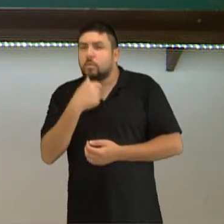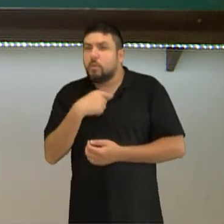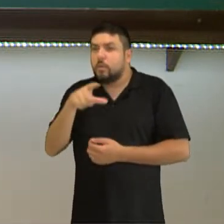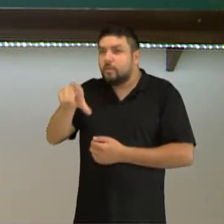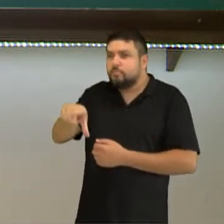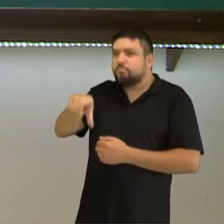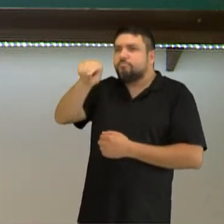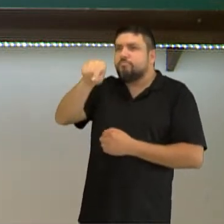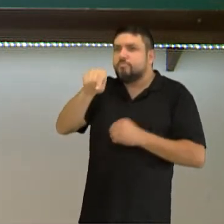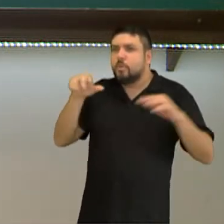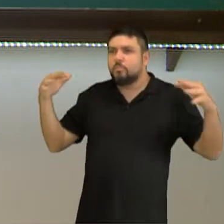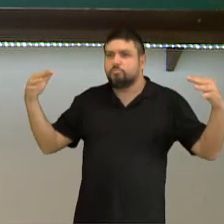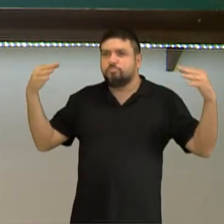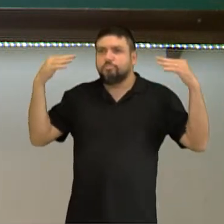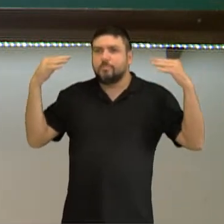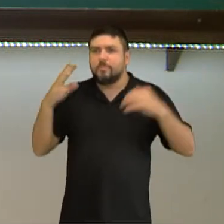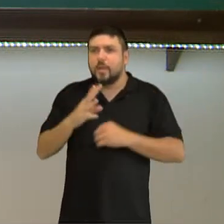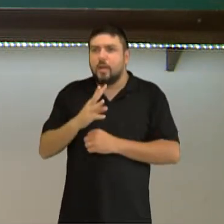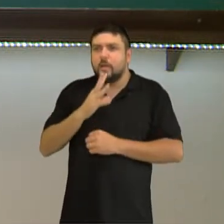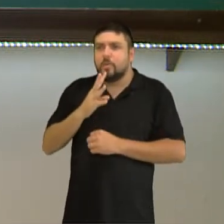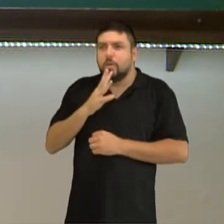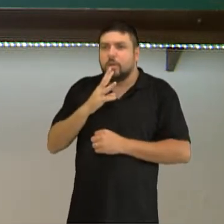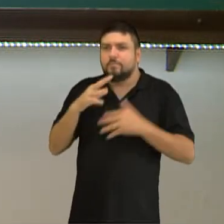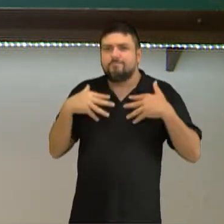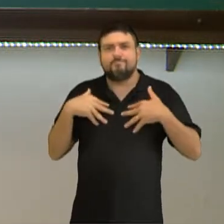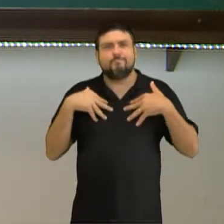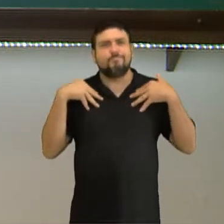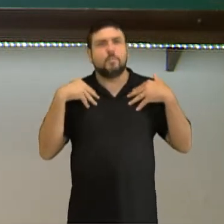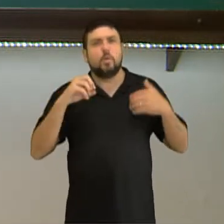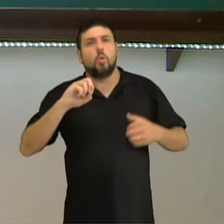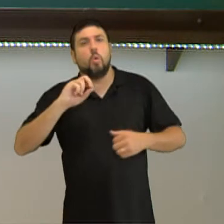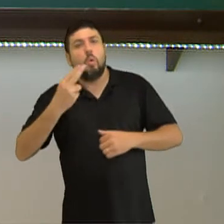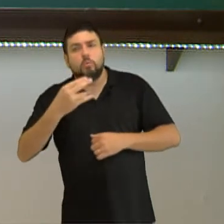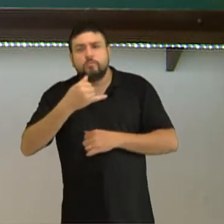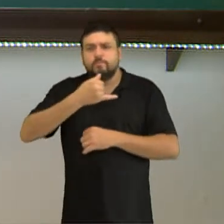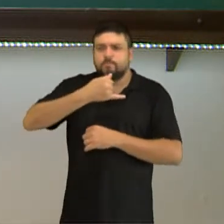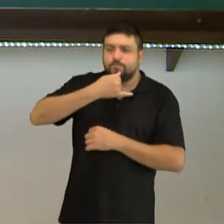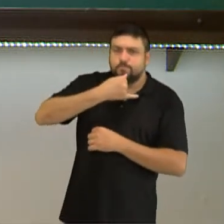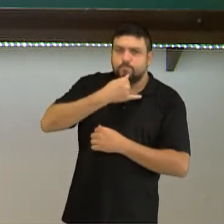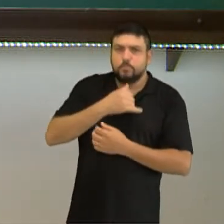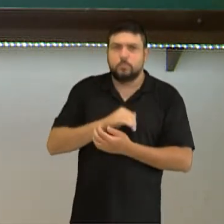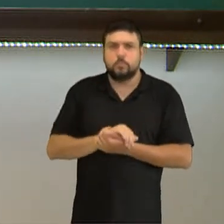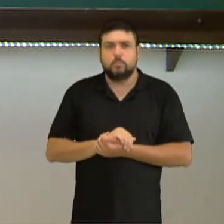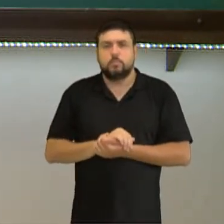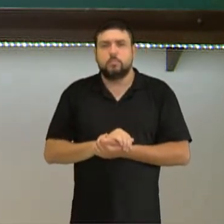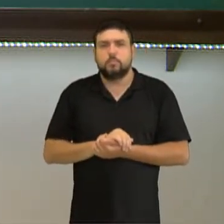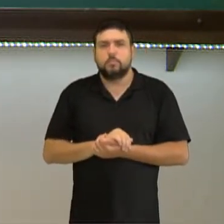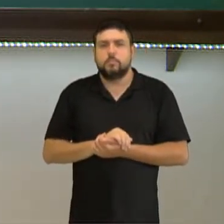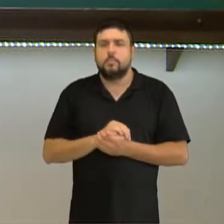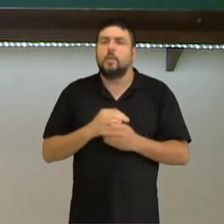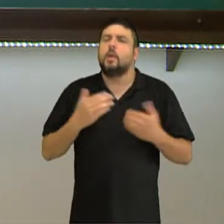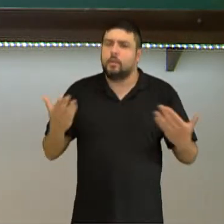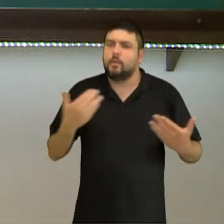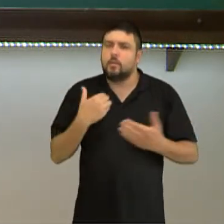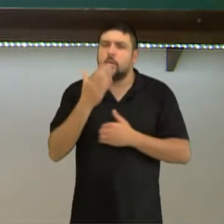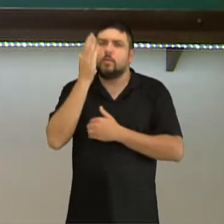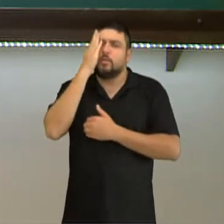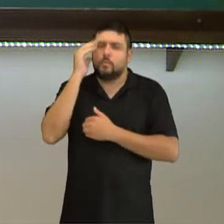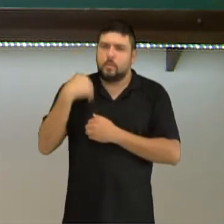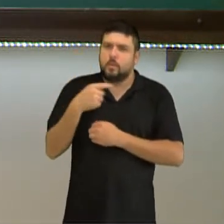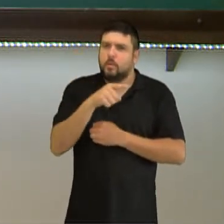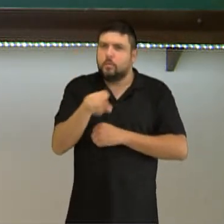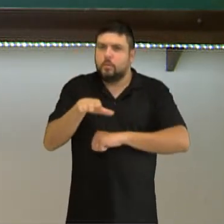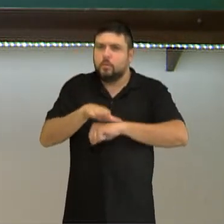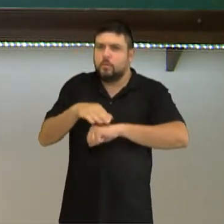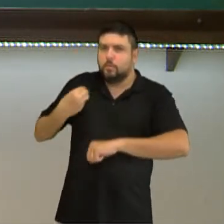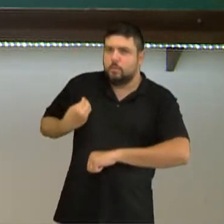que me conhecem? Será que as pessoas que me conhecem vão ficar tristes com a minha escolha? Então, provavelmente você já pensou isso em algum momento da sua